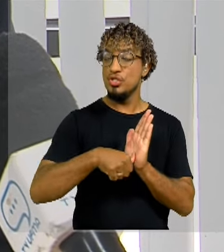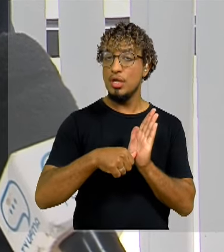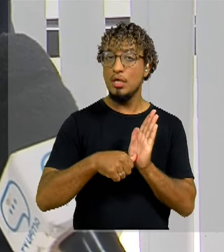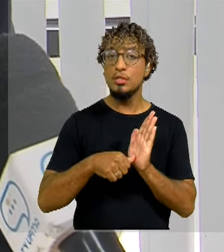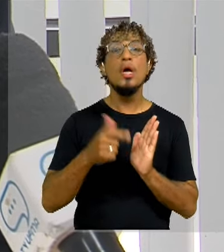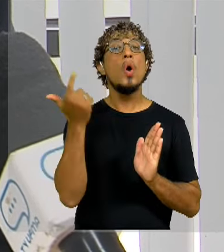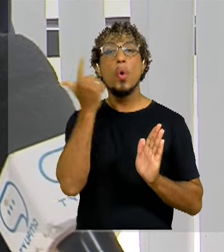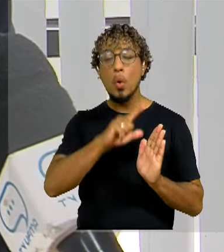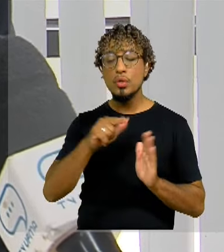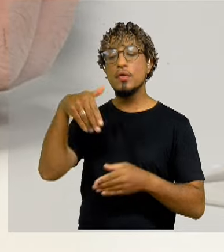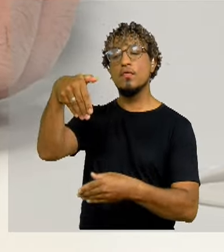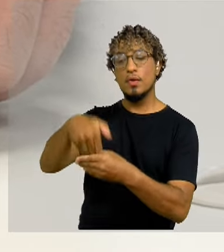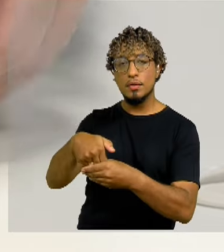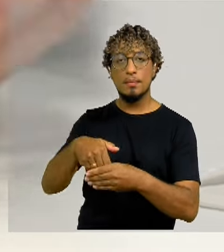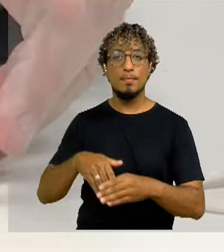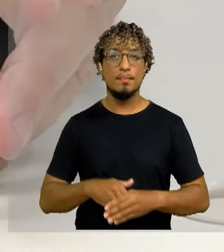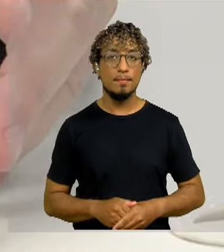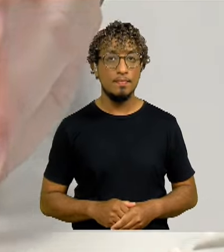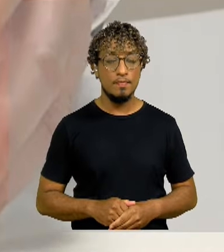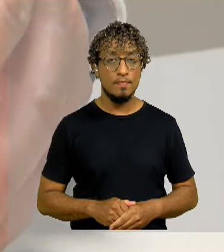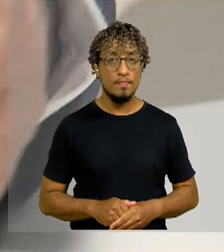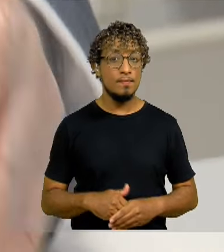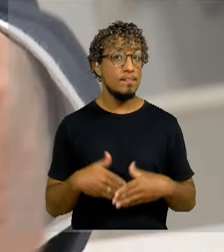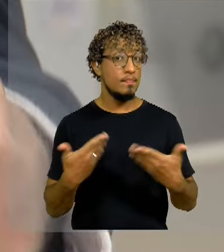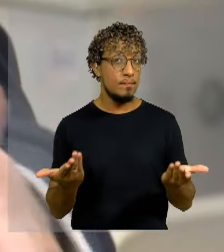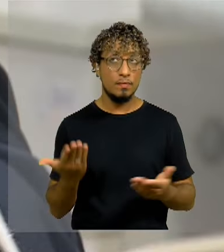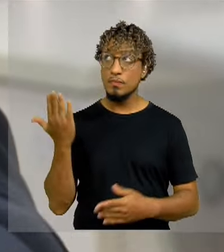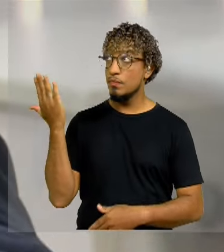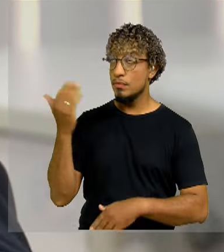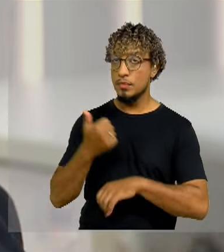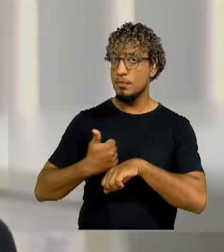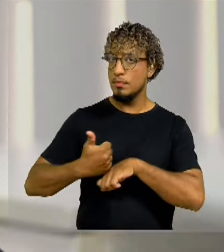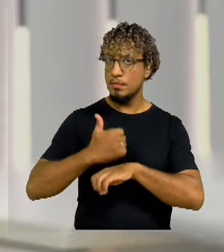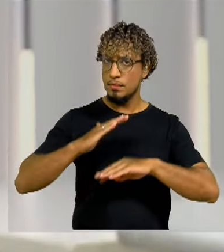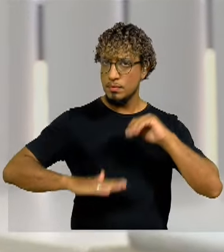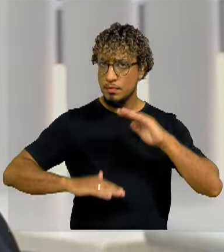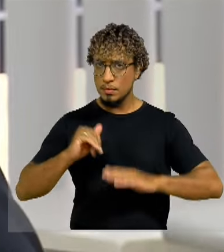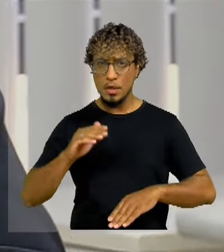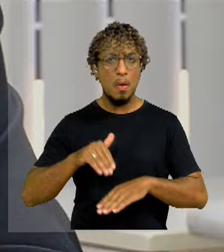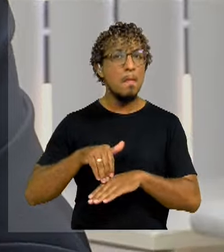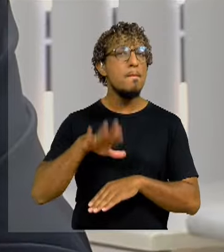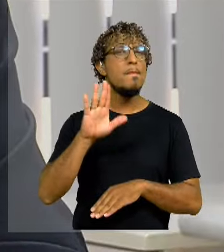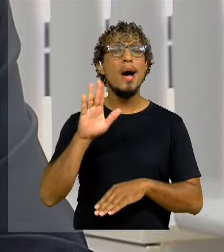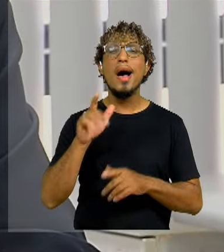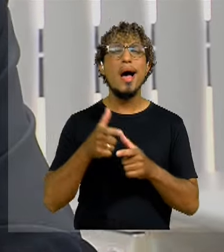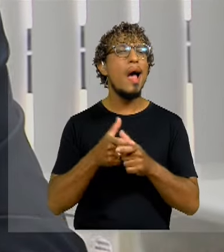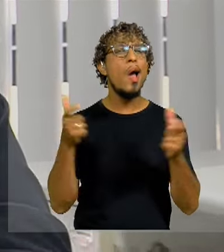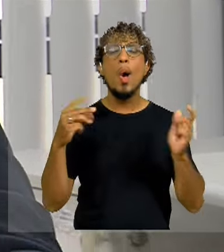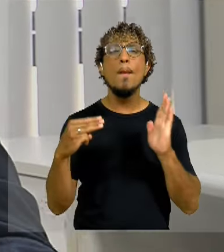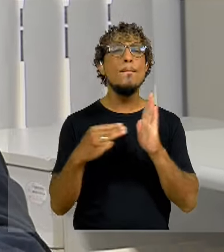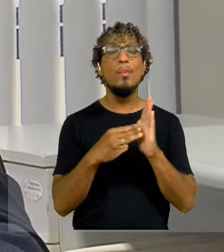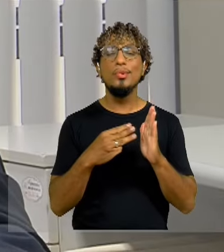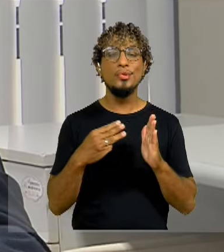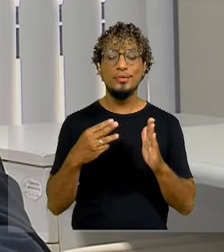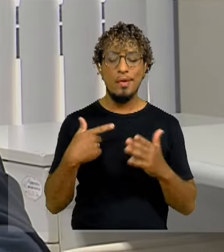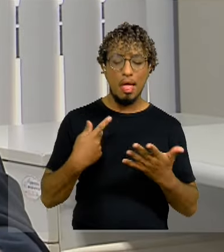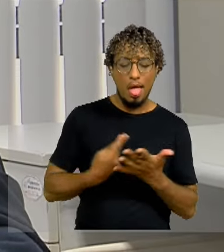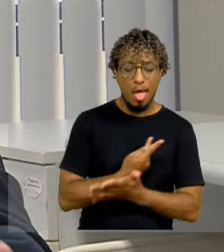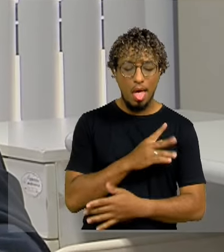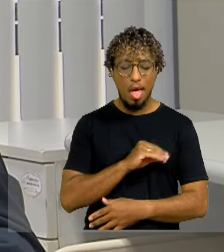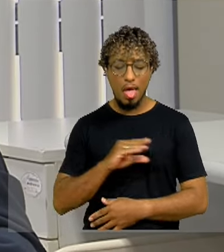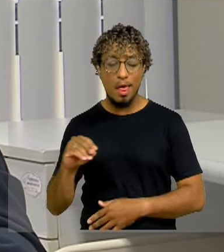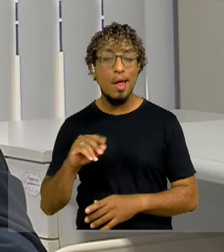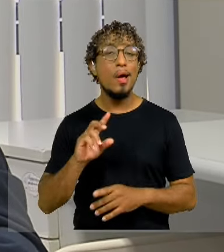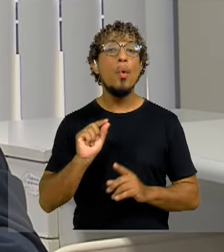exercer sua cidadania no dia do pleit de acordo com este especialista um dos maiores motivos de irregularidade é a a